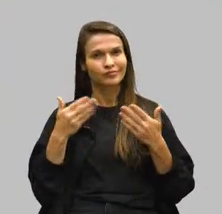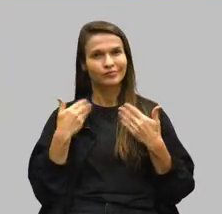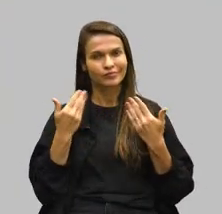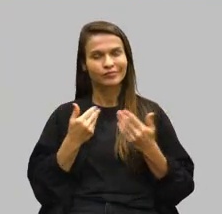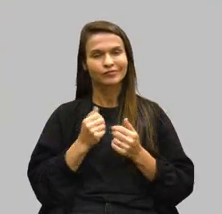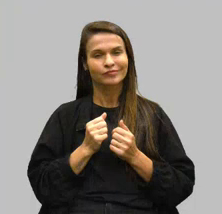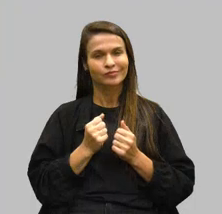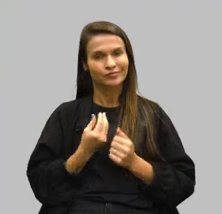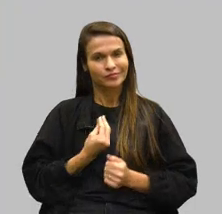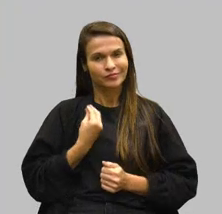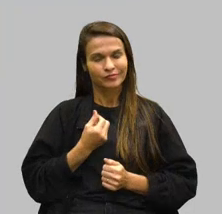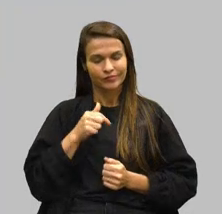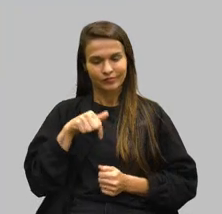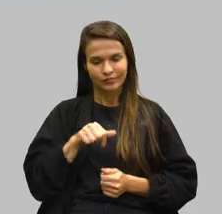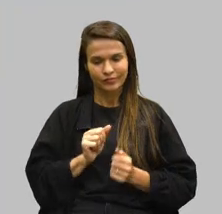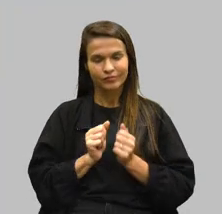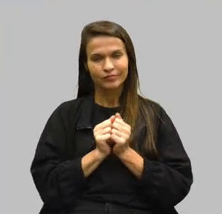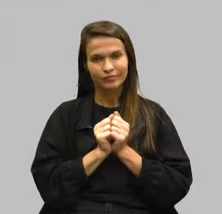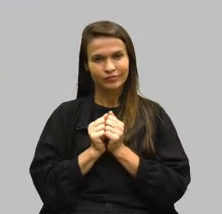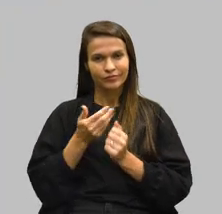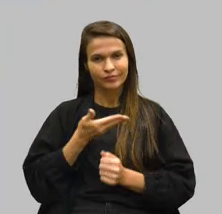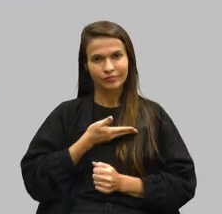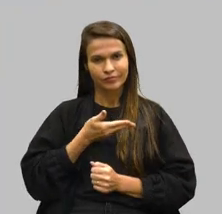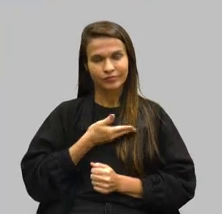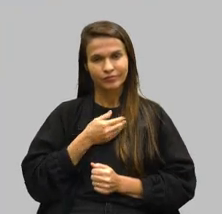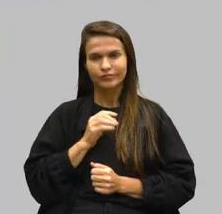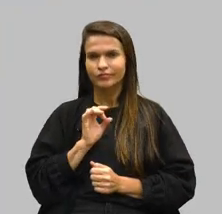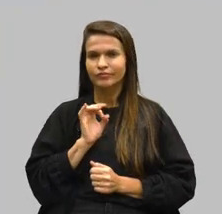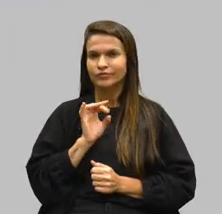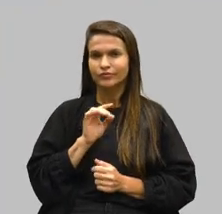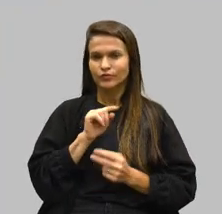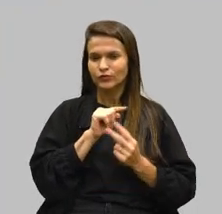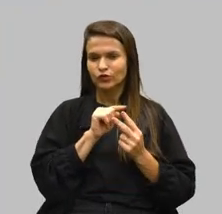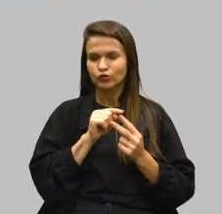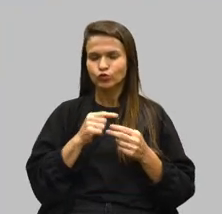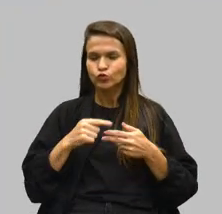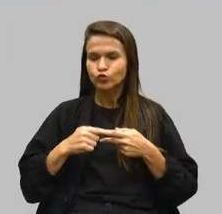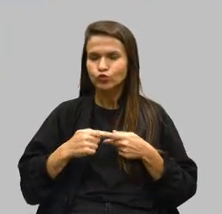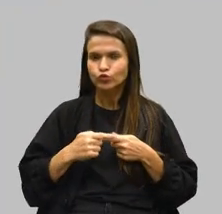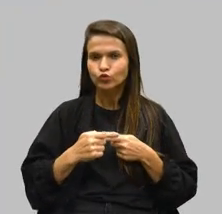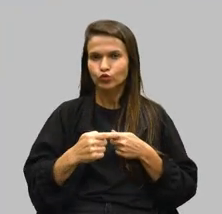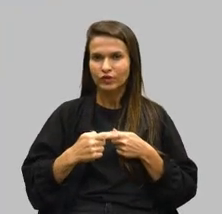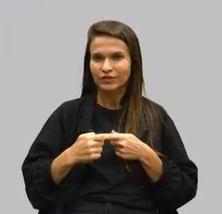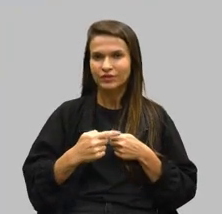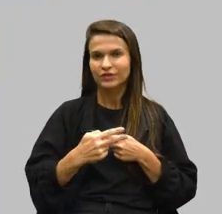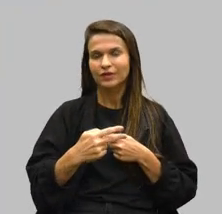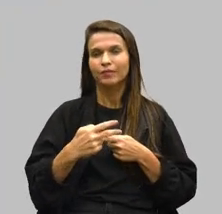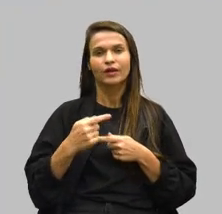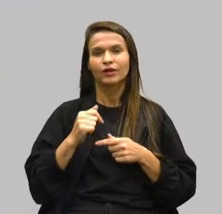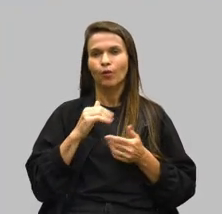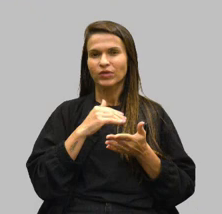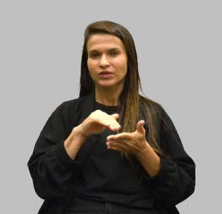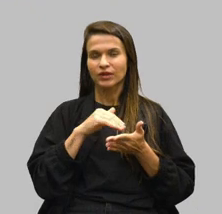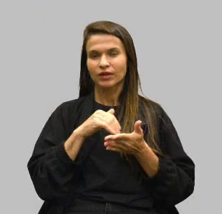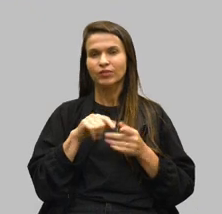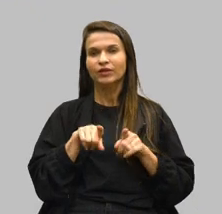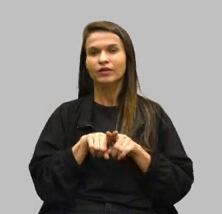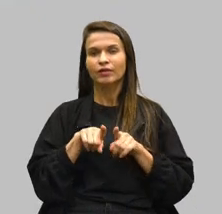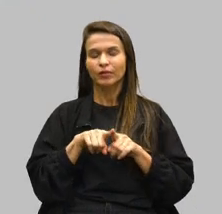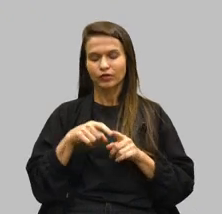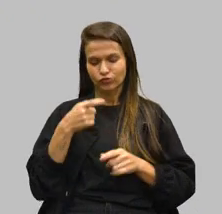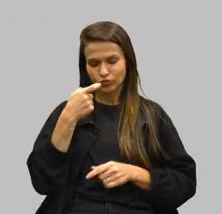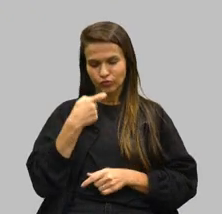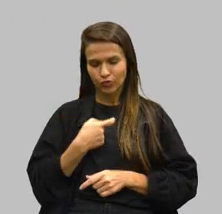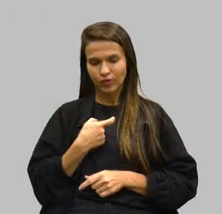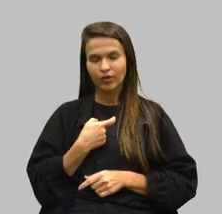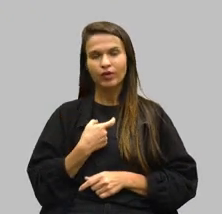amigo também eh não não não somente com duas semanas como secretária viu Deputado Tito Mas também estou aqui